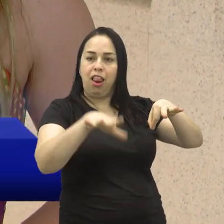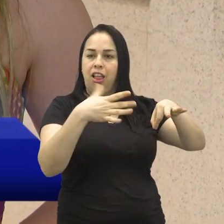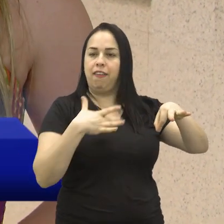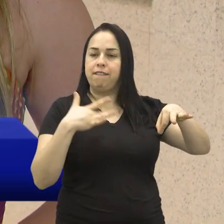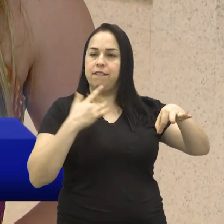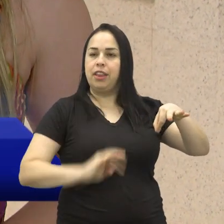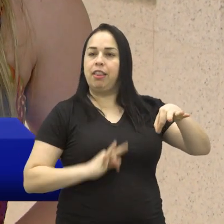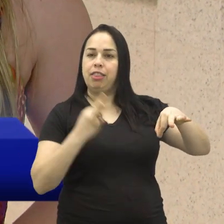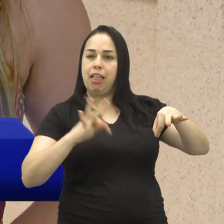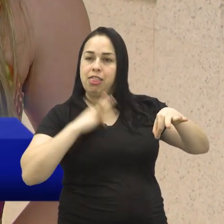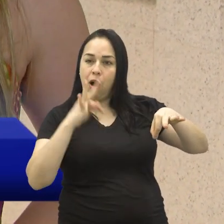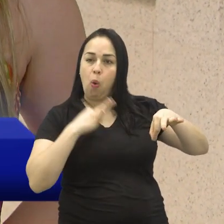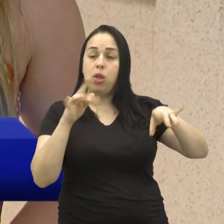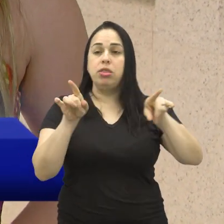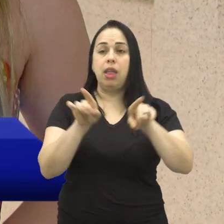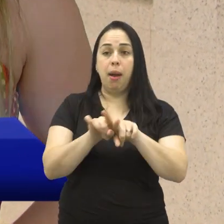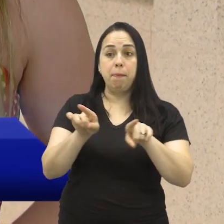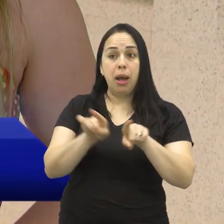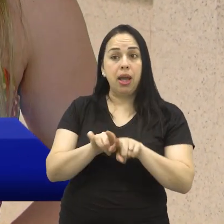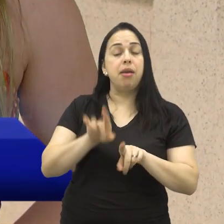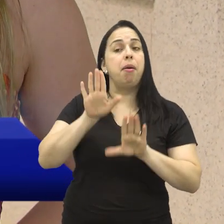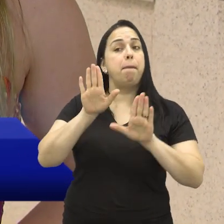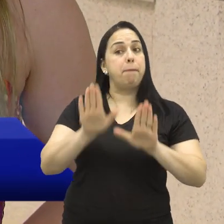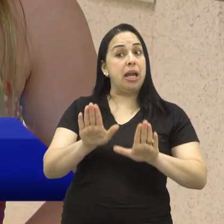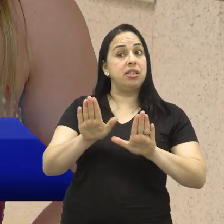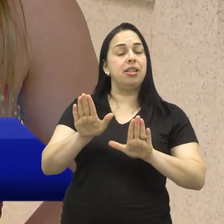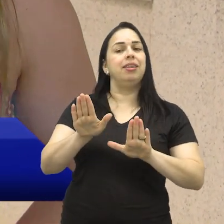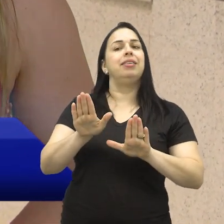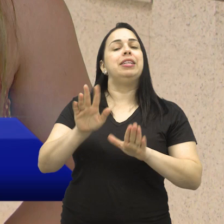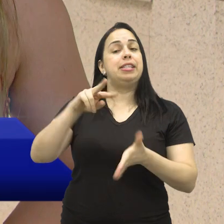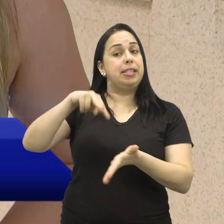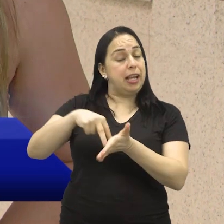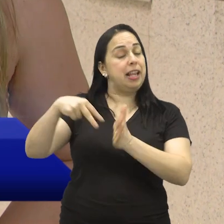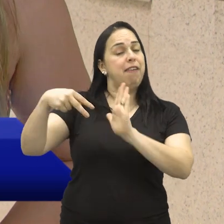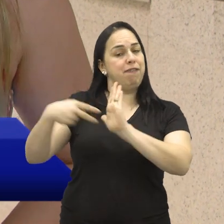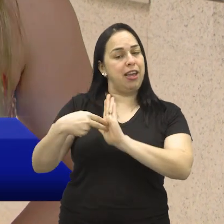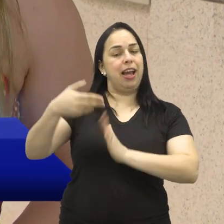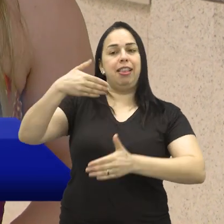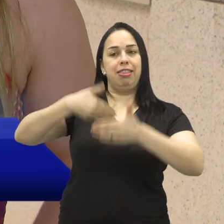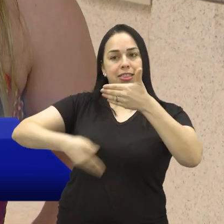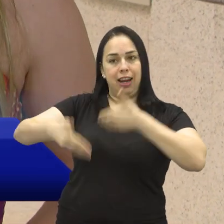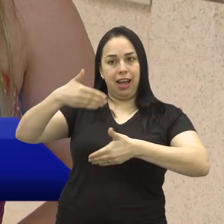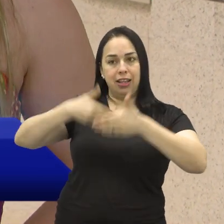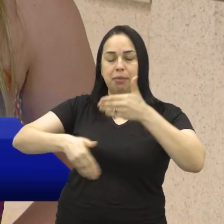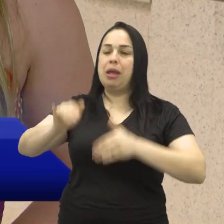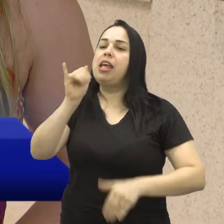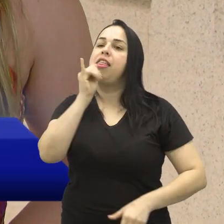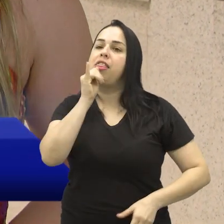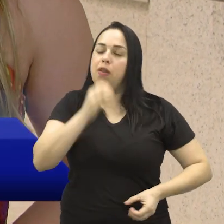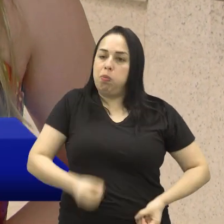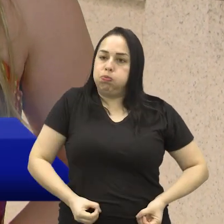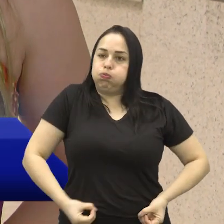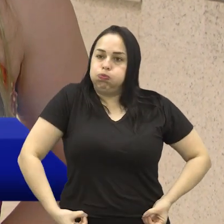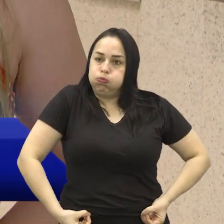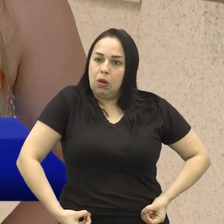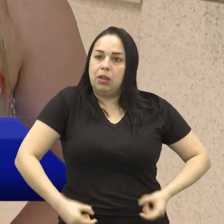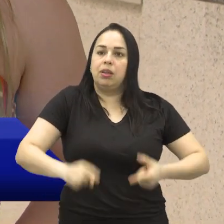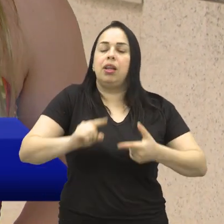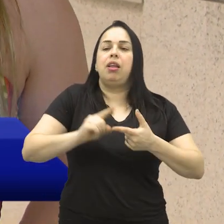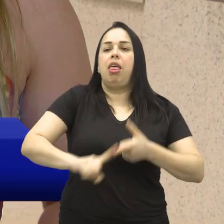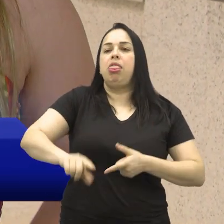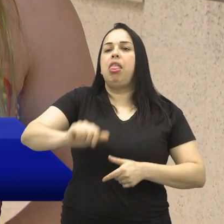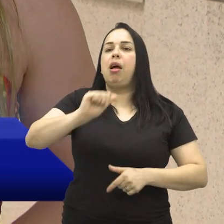Mas, na verdade, o que a gente tem que esclarecer é que a gestrinona, ela é um tratamento. Ela trata transtornos como